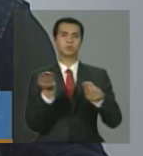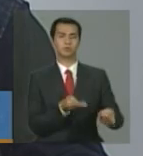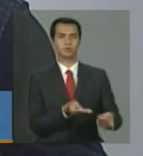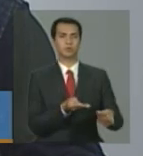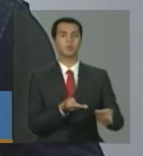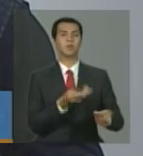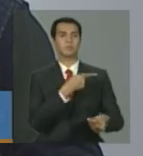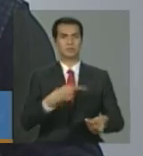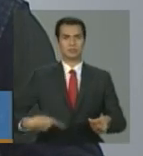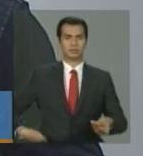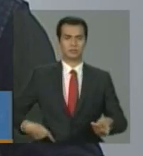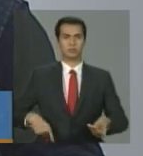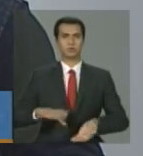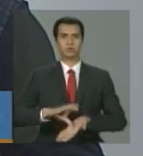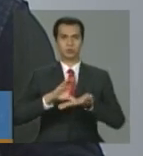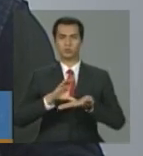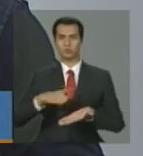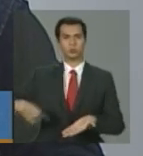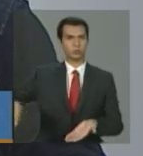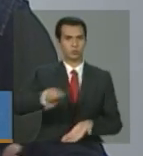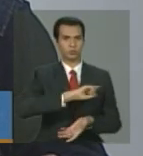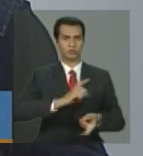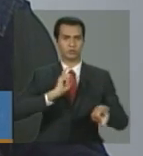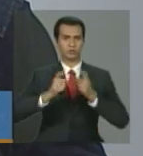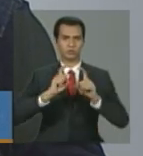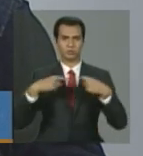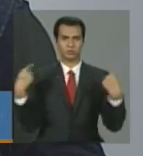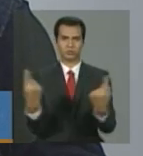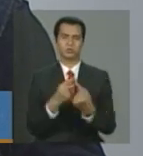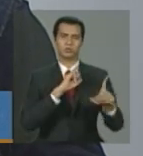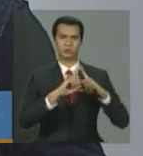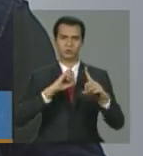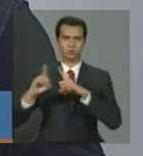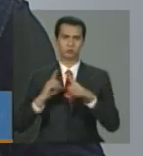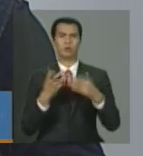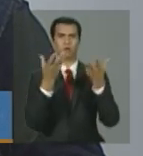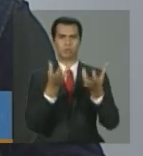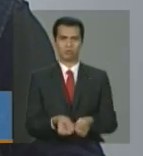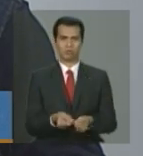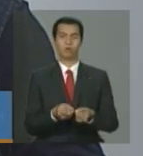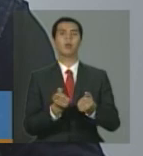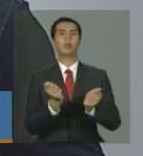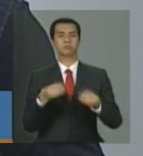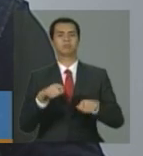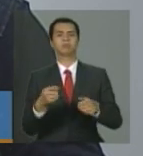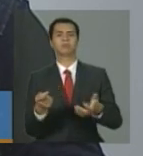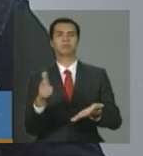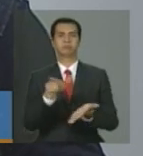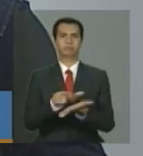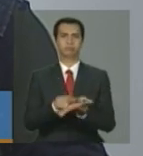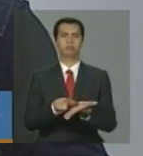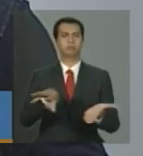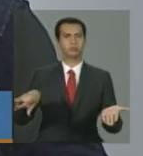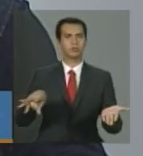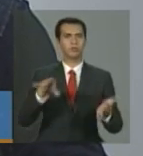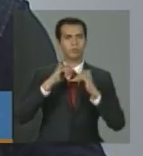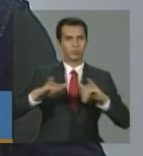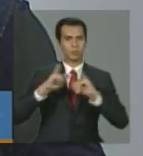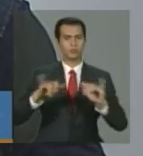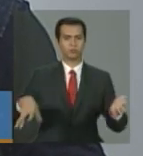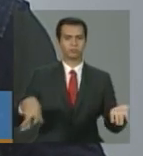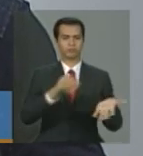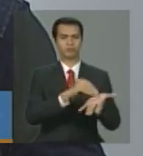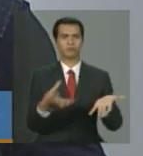apreciação do Oi gente aos demais conselheiros e posteriormente LC respondido no sistema né o final